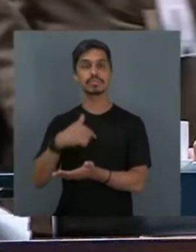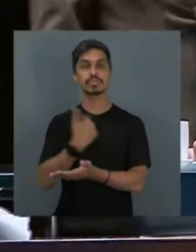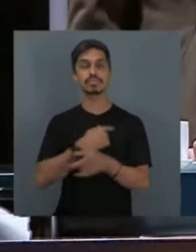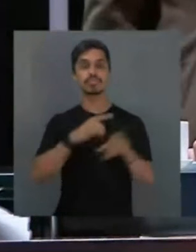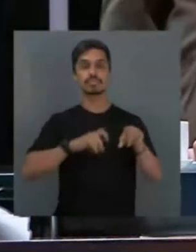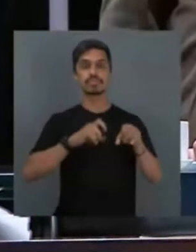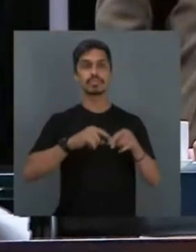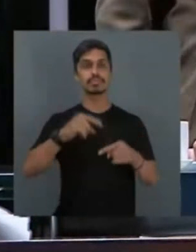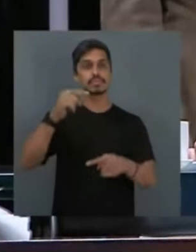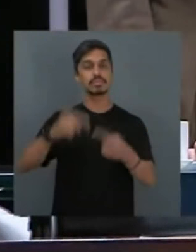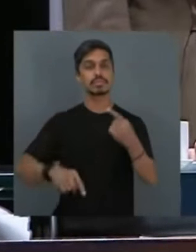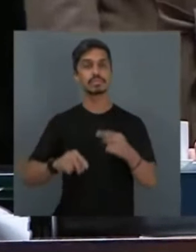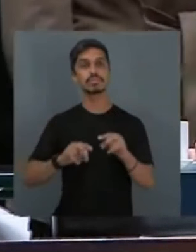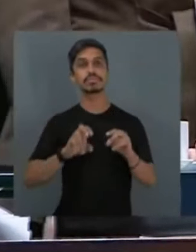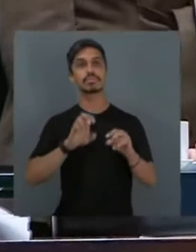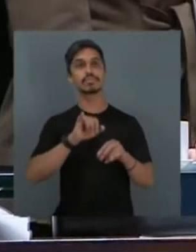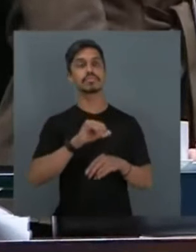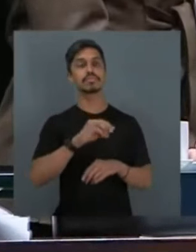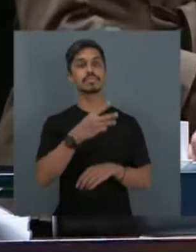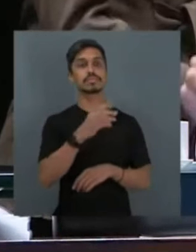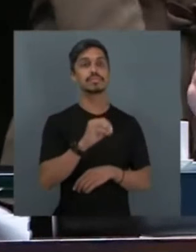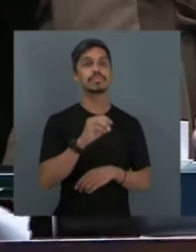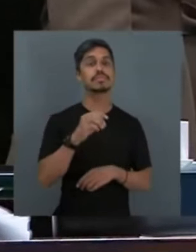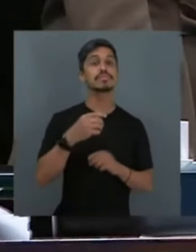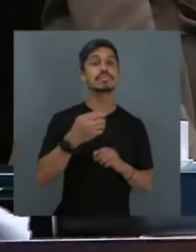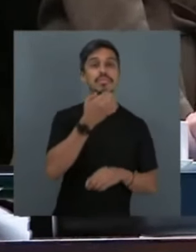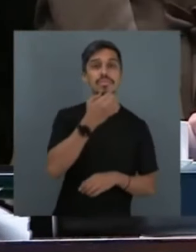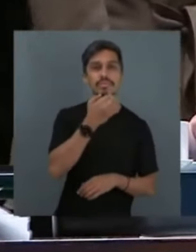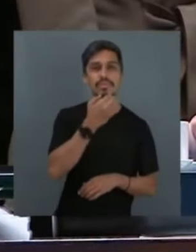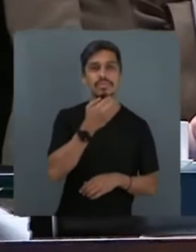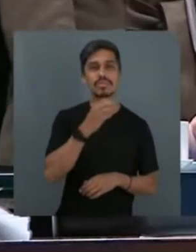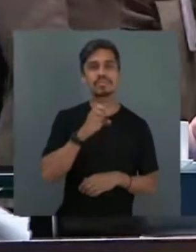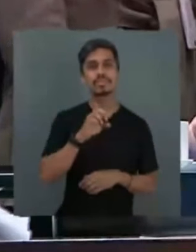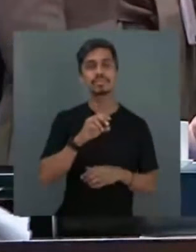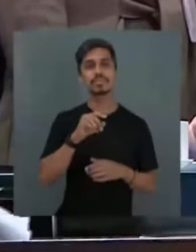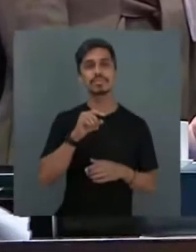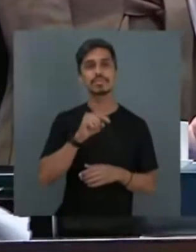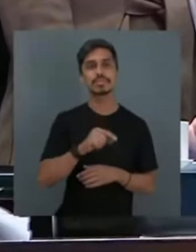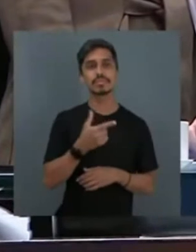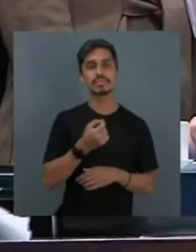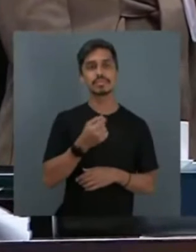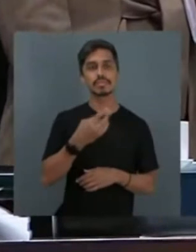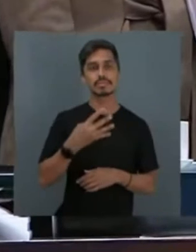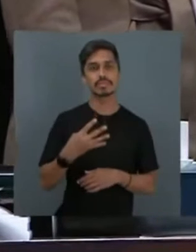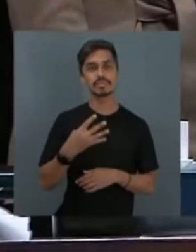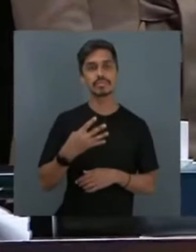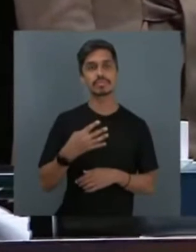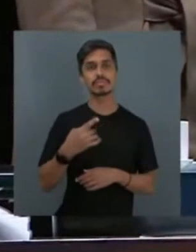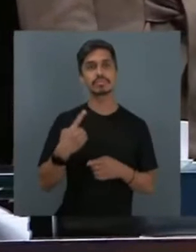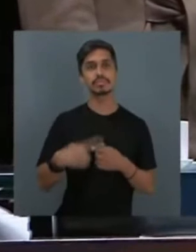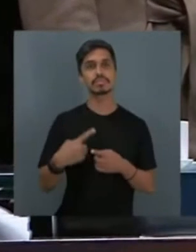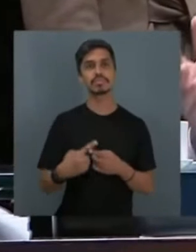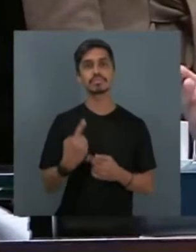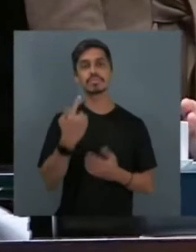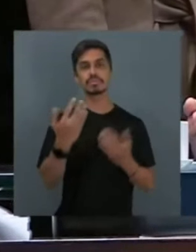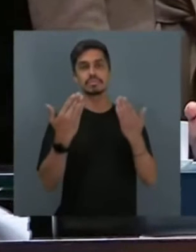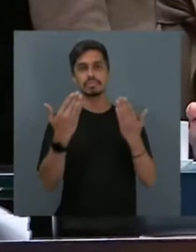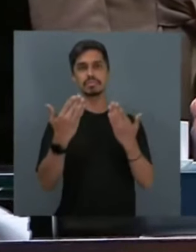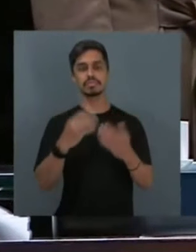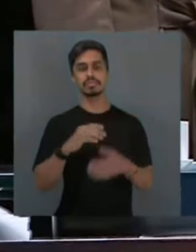agronegócio a partir de 30 de dezembro deste ano de 2024 em razão de uma suposta